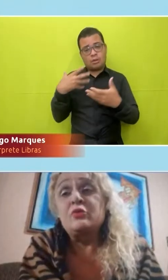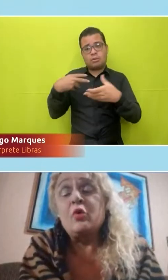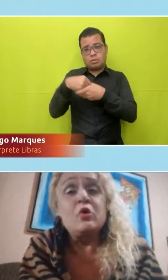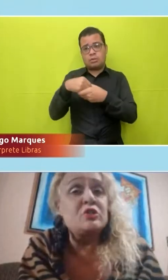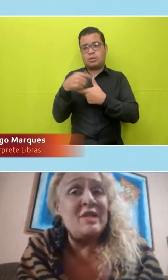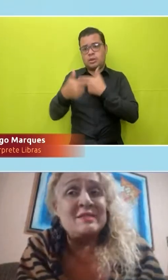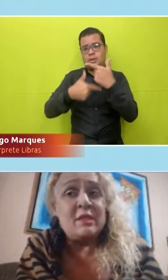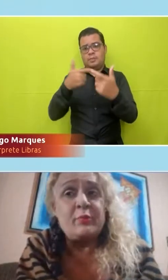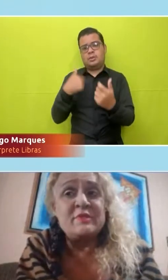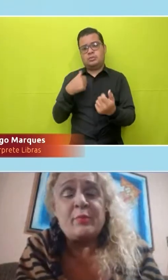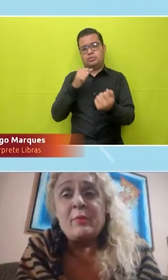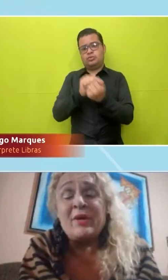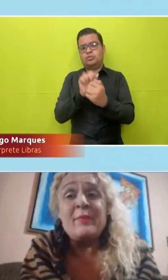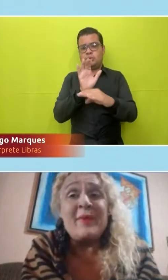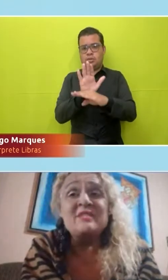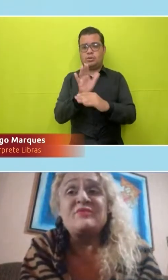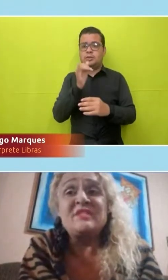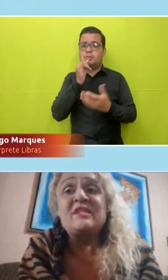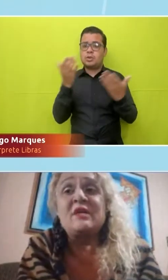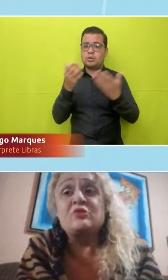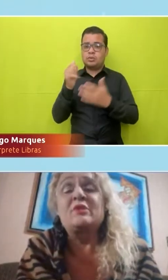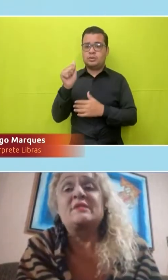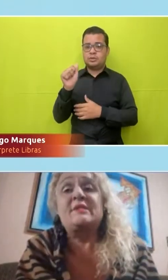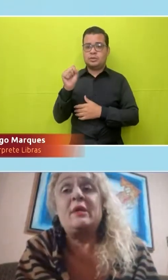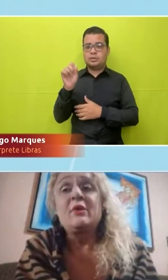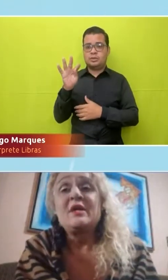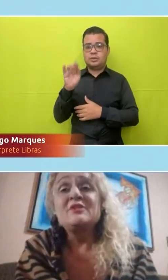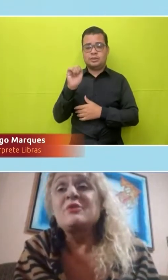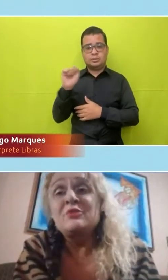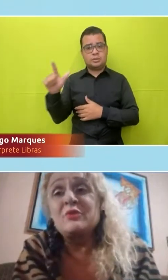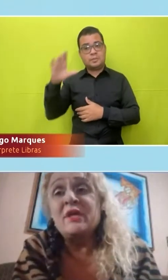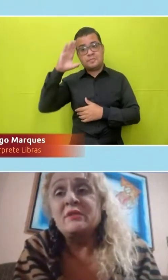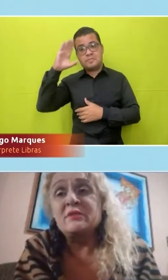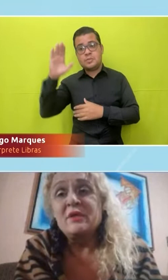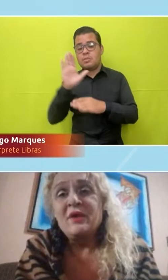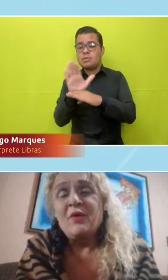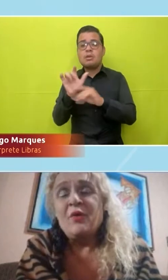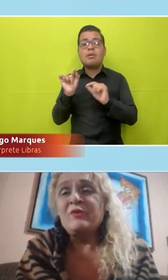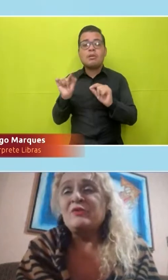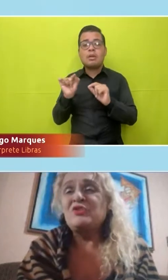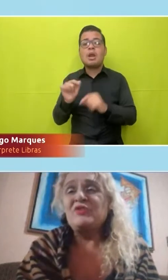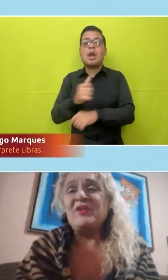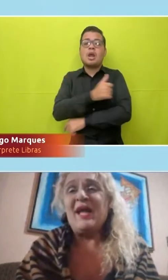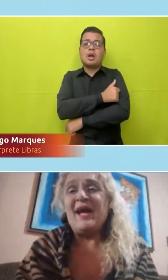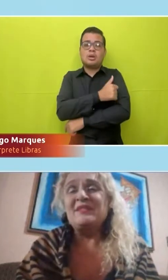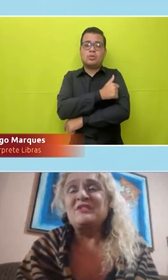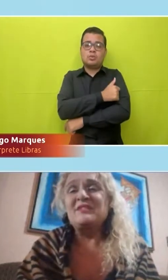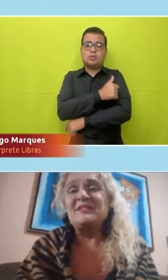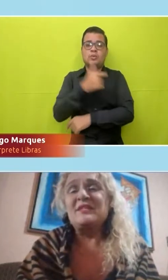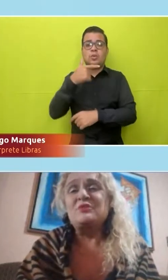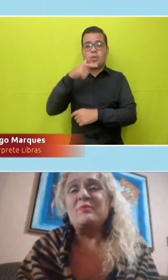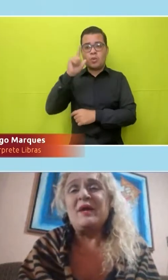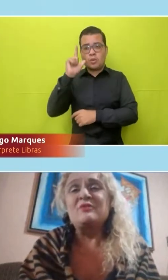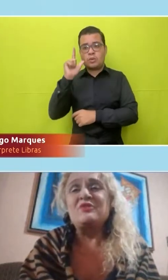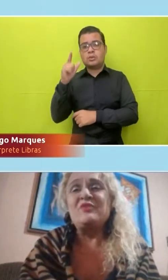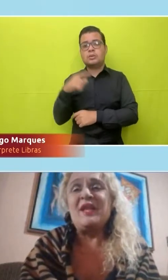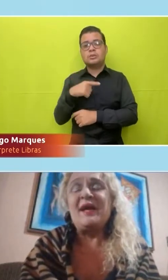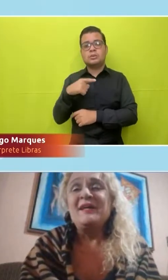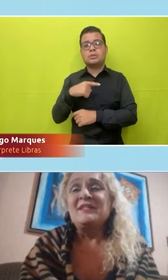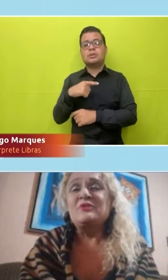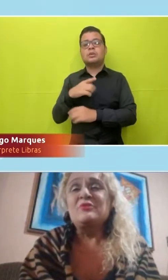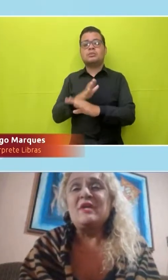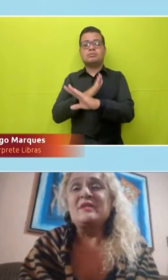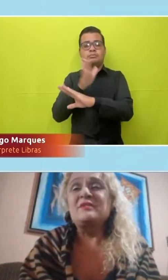junto. Hoje, na Astral, por exemplo, quem mais visita e ajuda a Astral são estudantes. Ontem eu tive lá, dia 17 de maio, eu tive